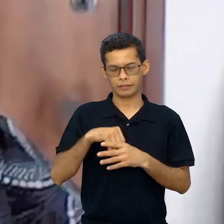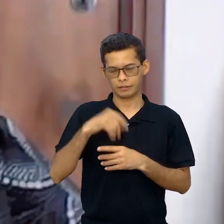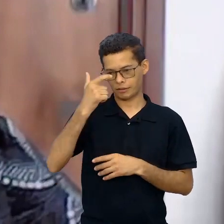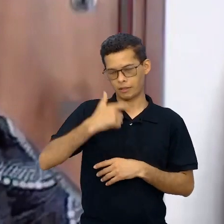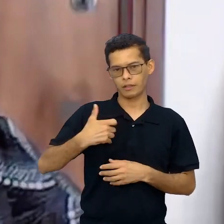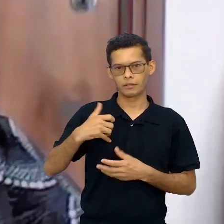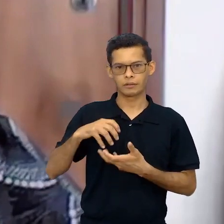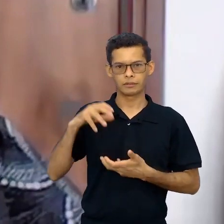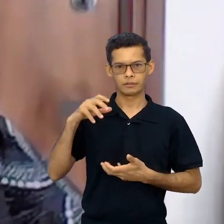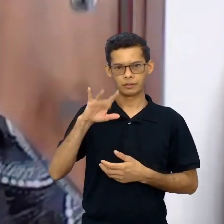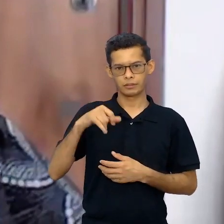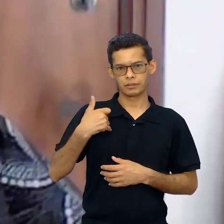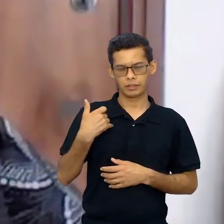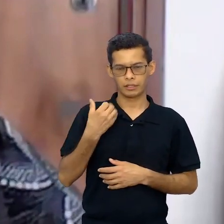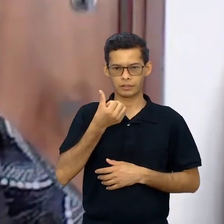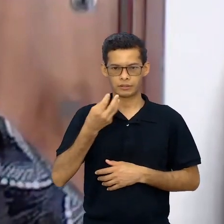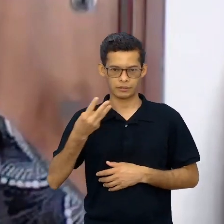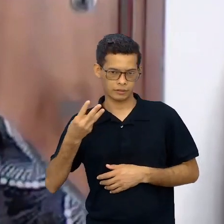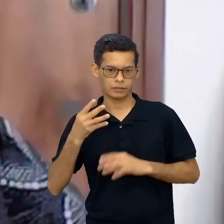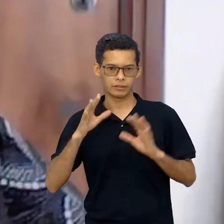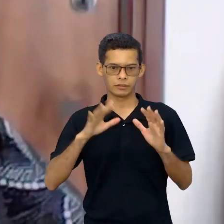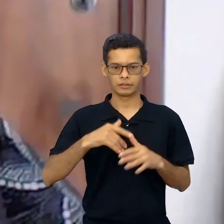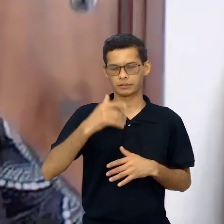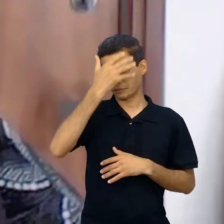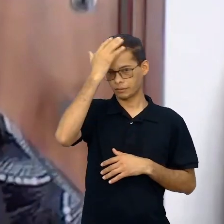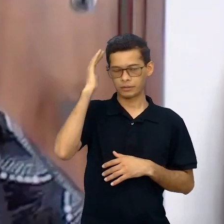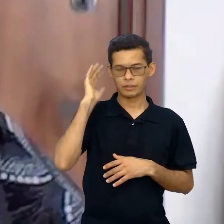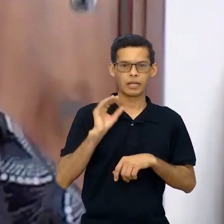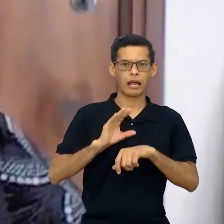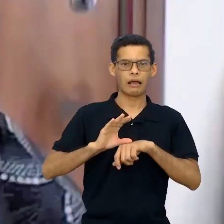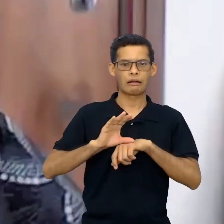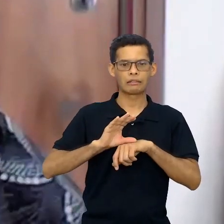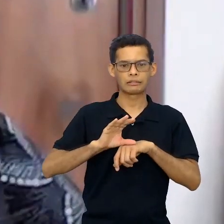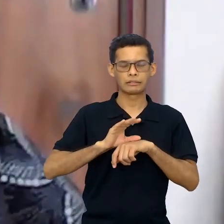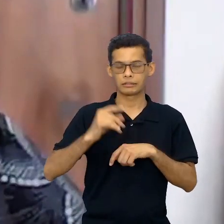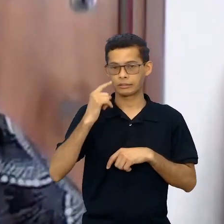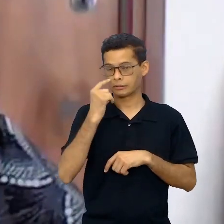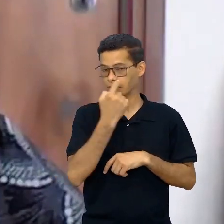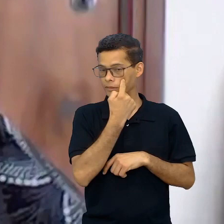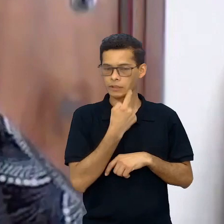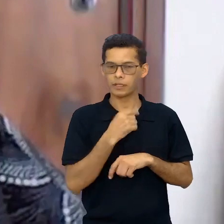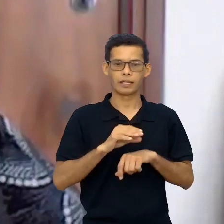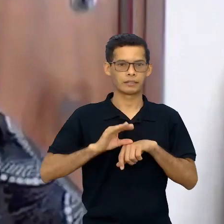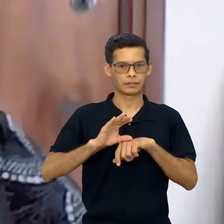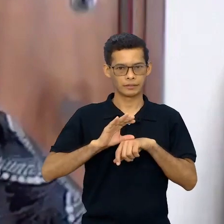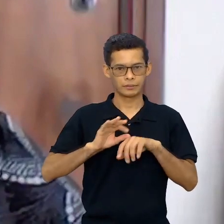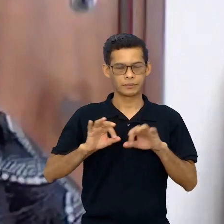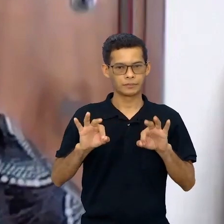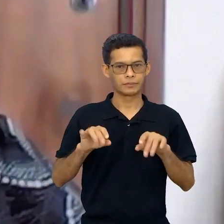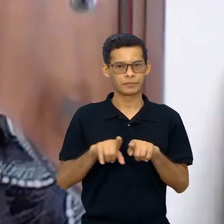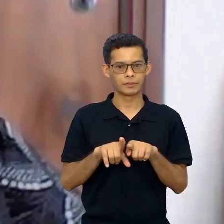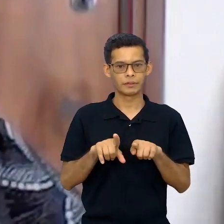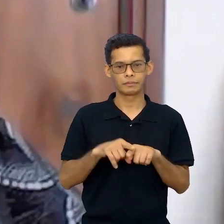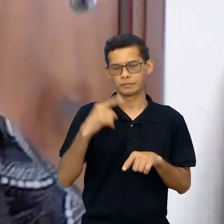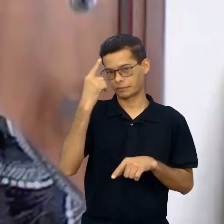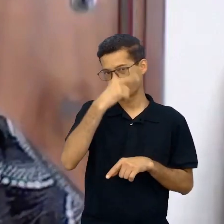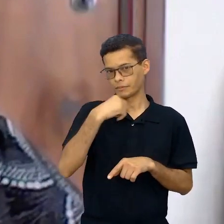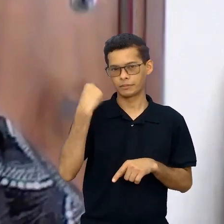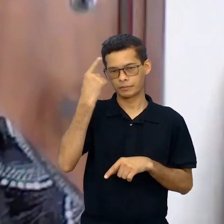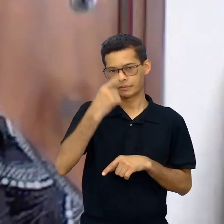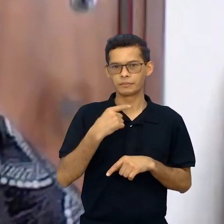de 63 anos, cabelos castanhos, olhos castanhos, tem um rosto